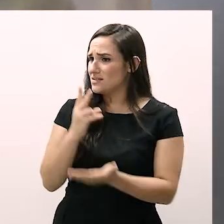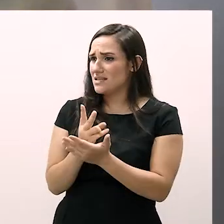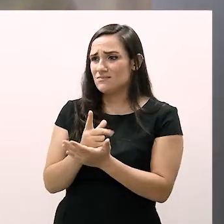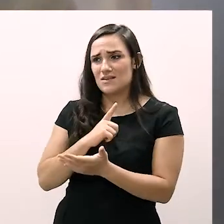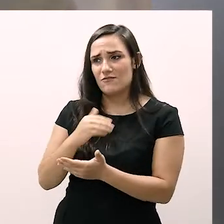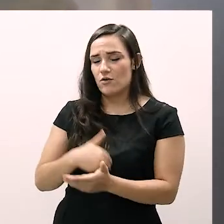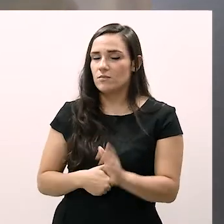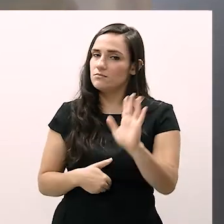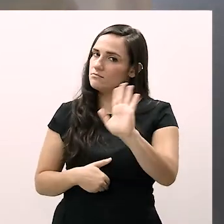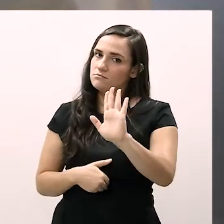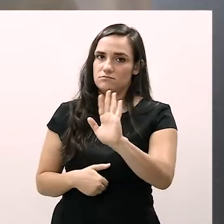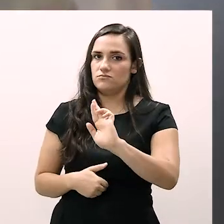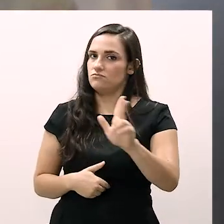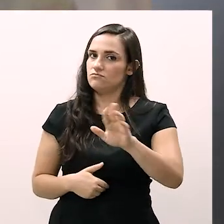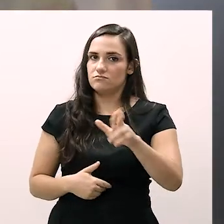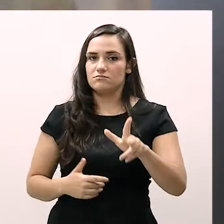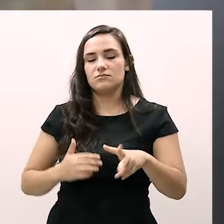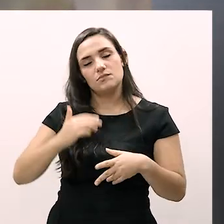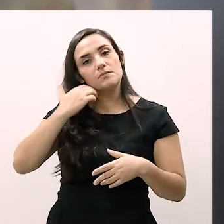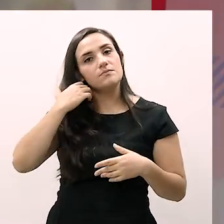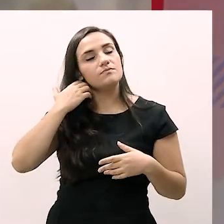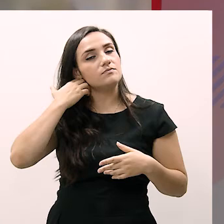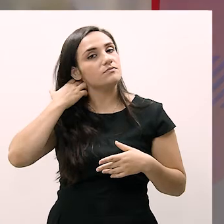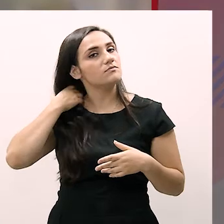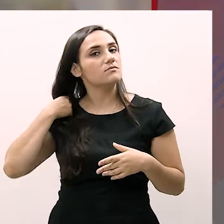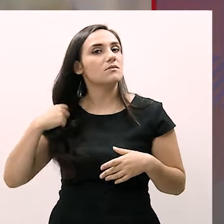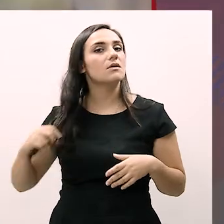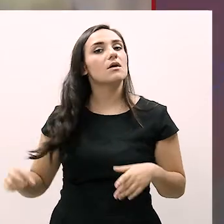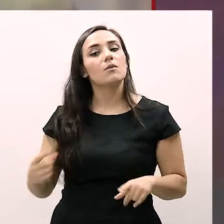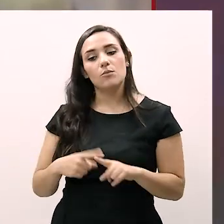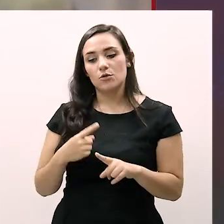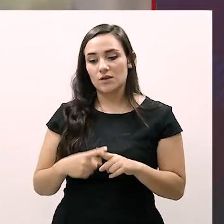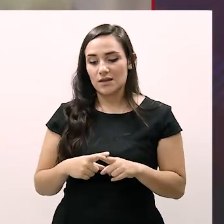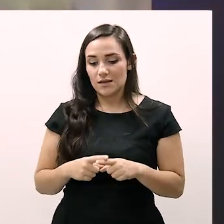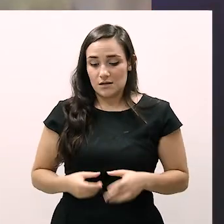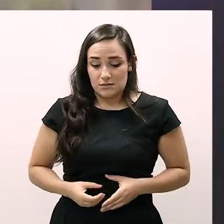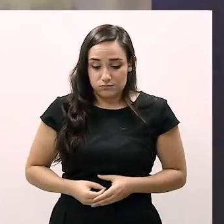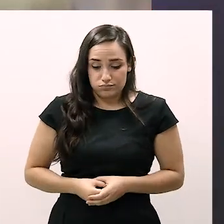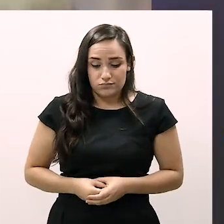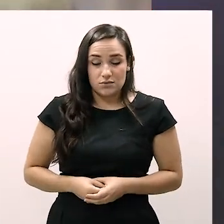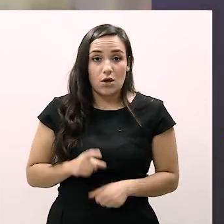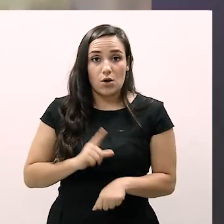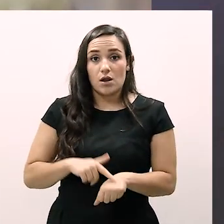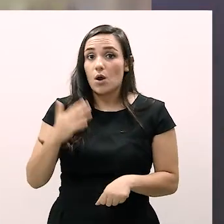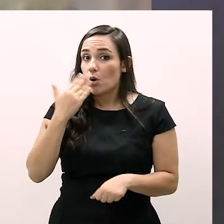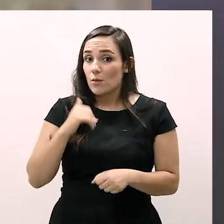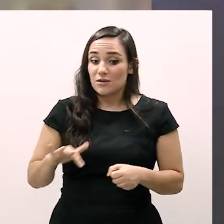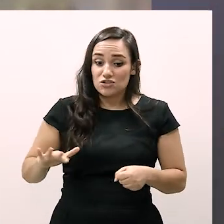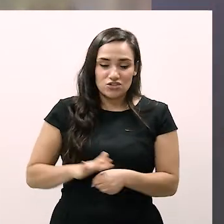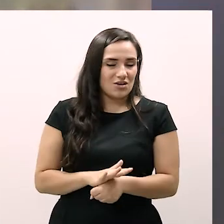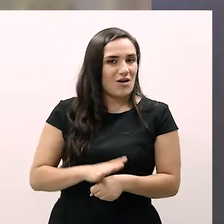muito diferente disso, o procedimento determina saciedade precoce,